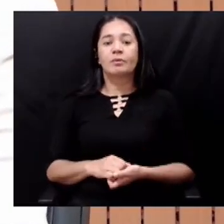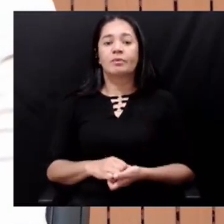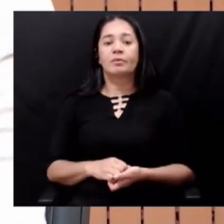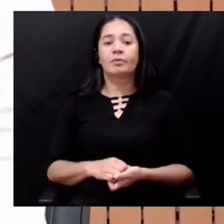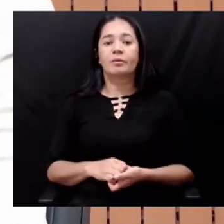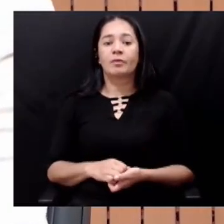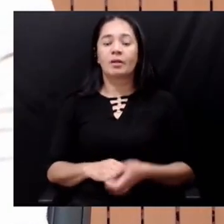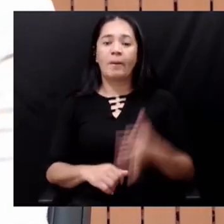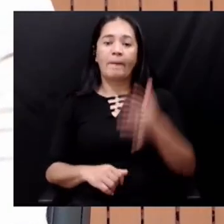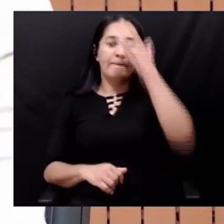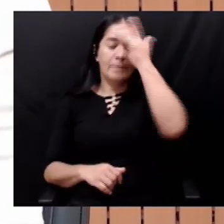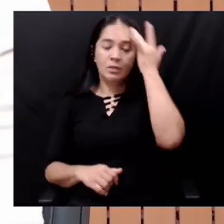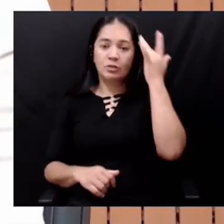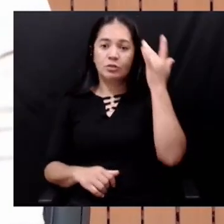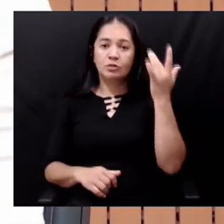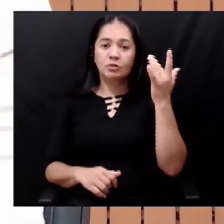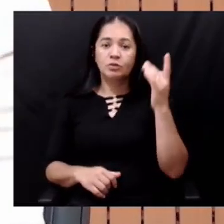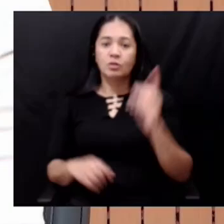regime de socioeducação, né?